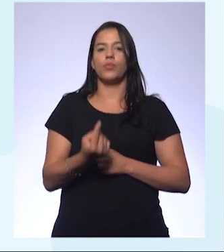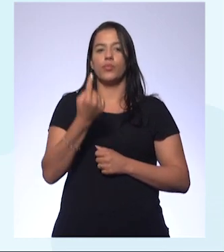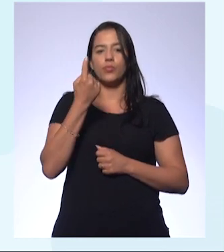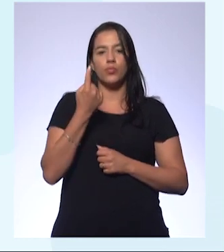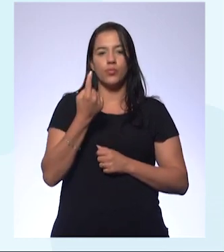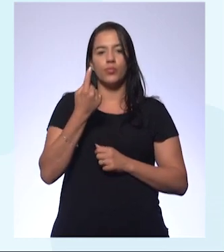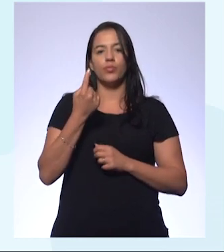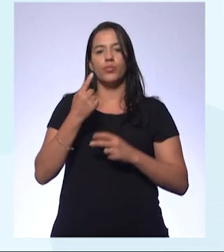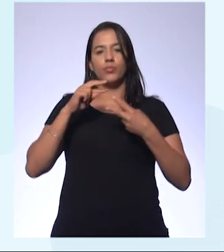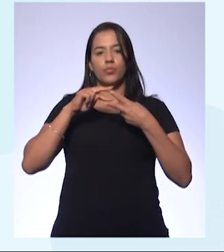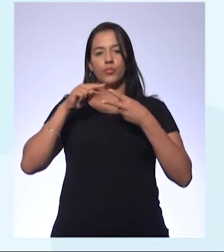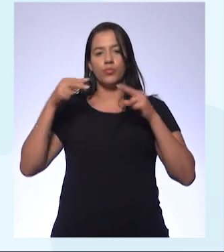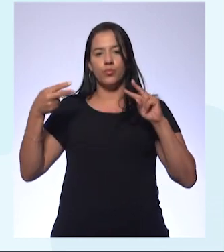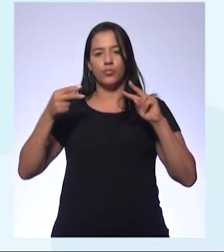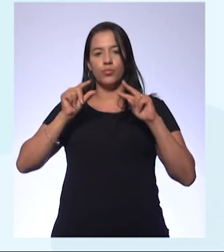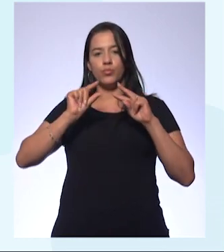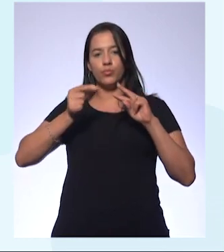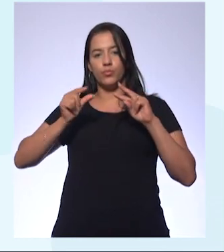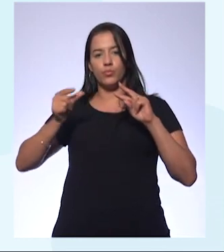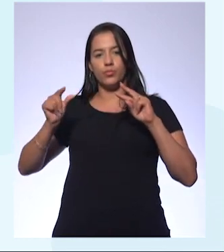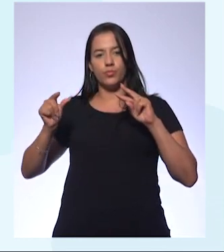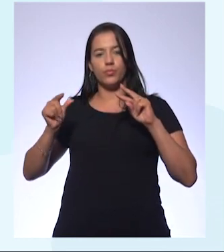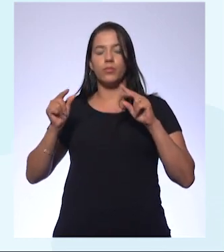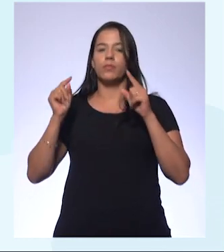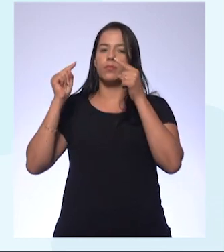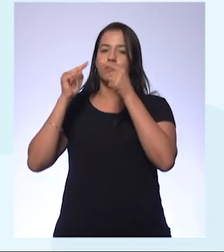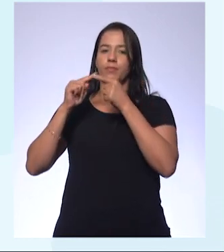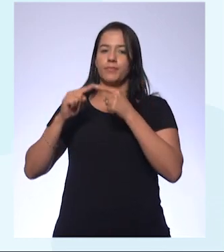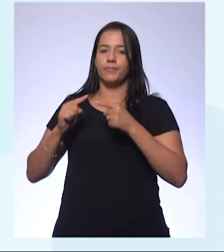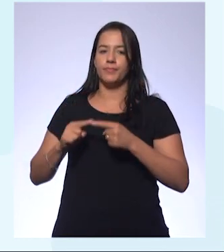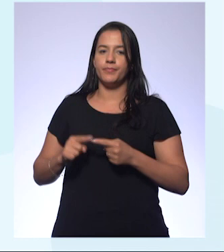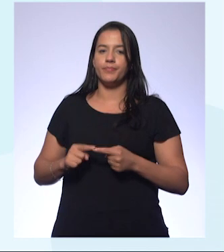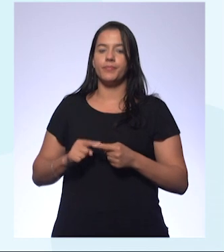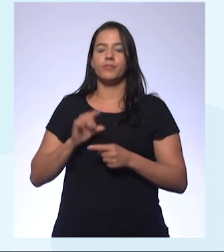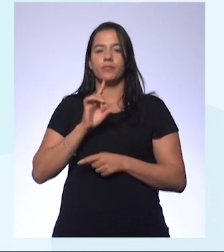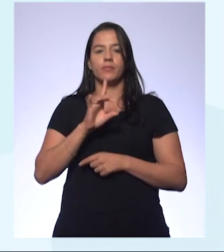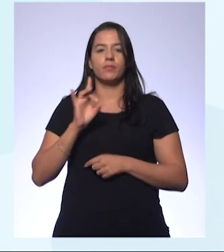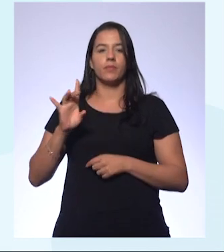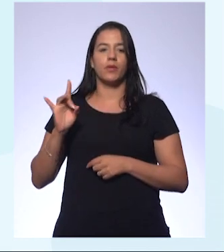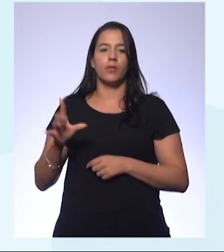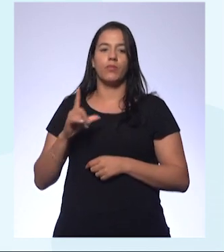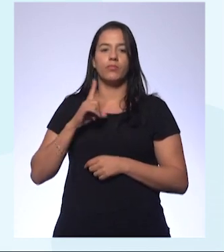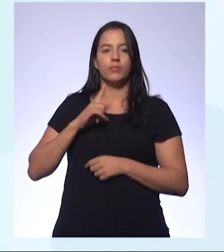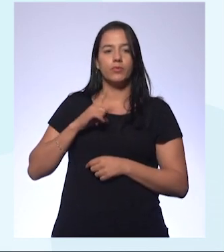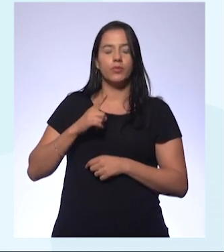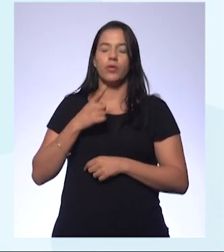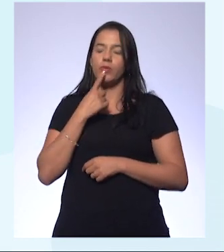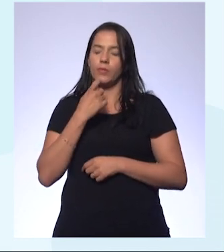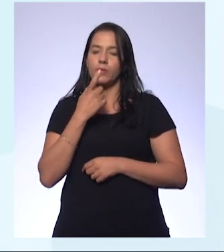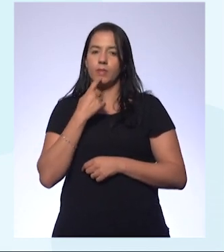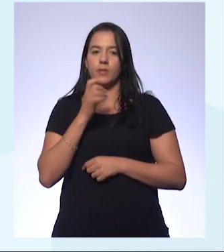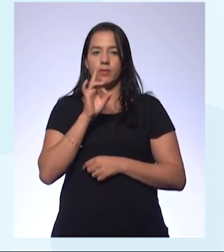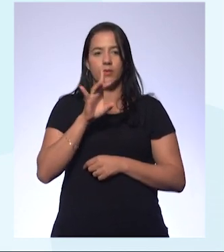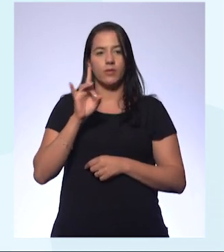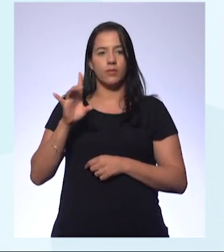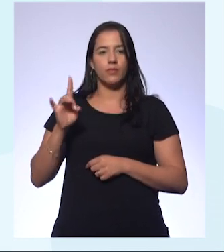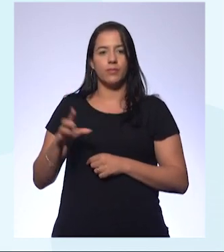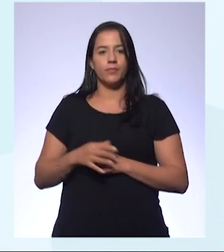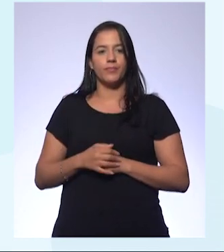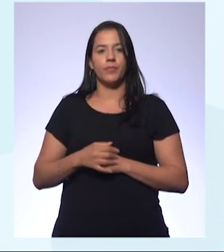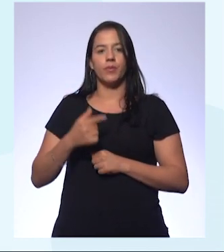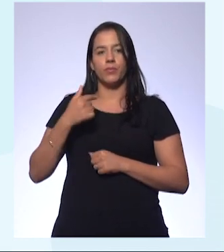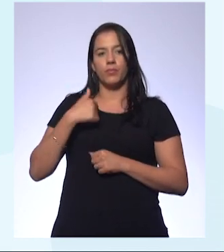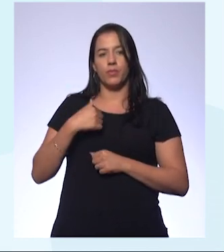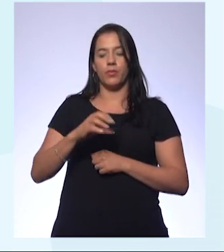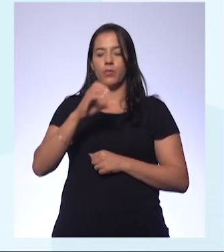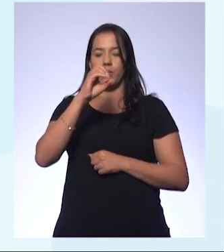isso. E qual que é a manifestação? É o tipo que a gente tem, né? O tipo sanguíneo. Então, por exemplo, eu sou O